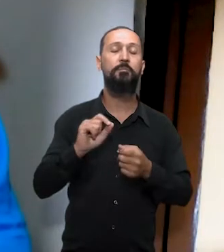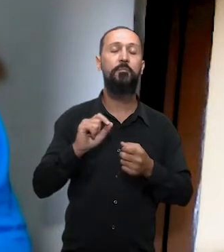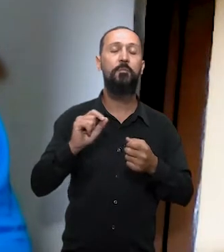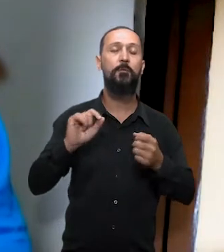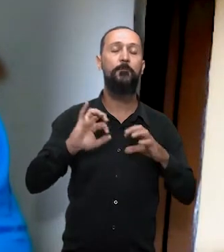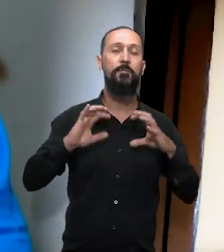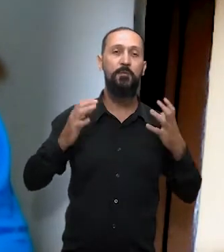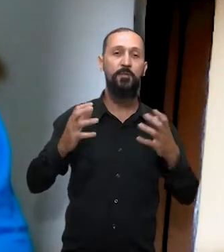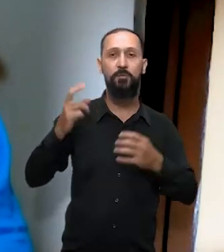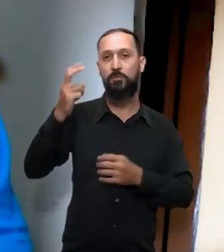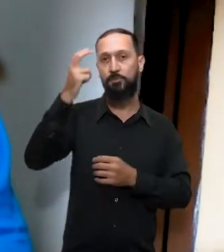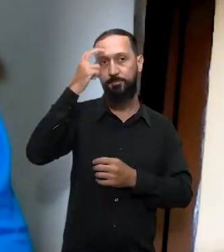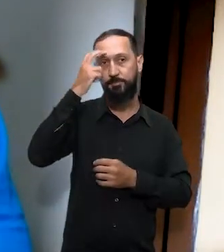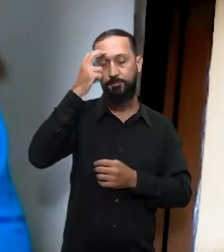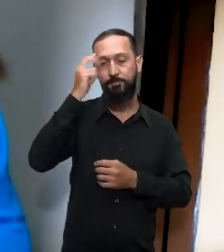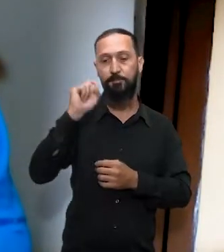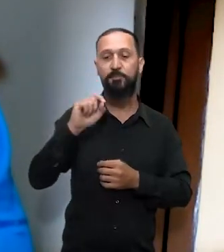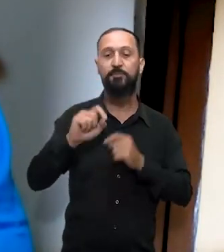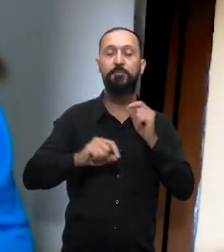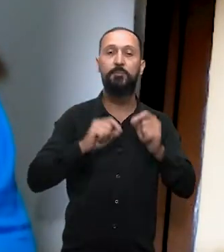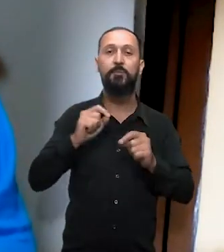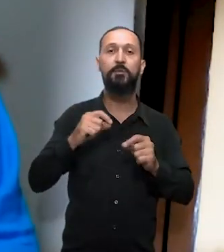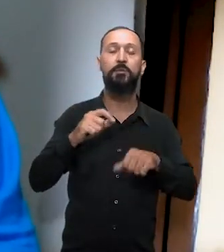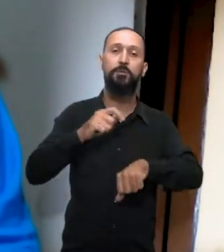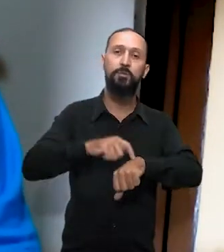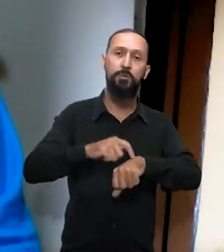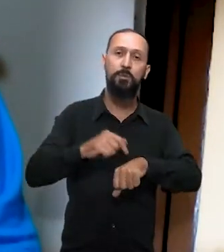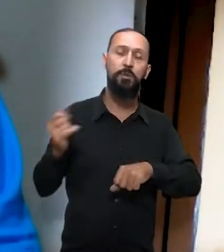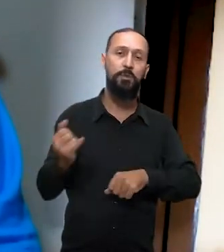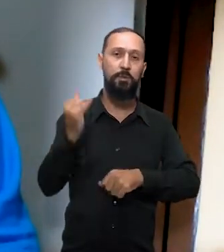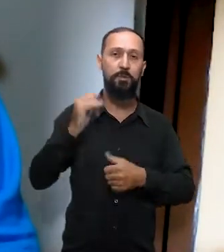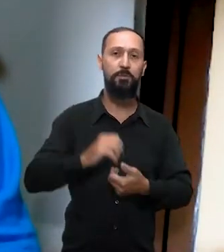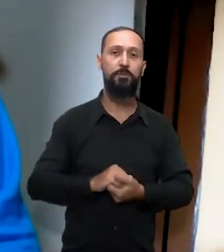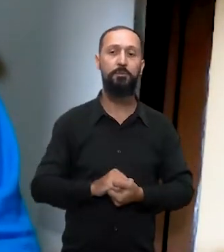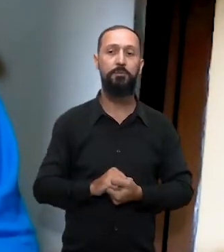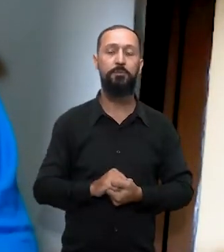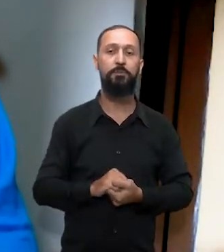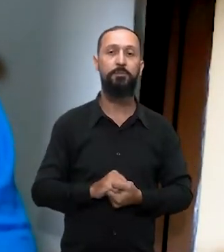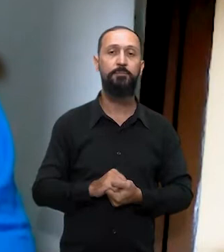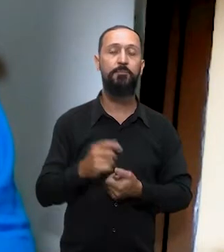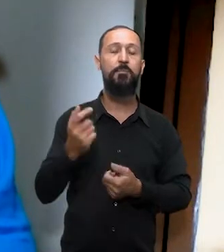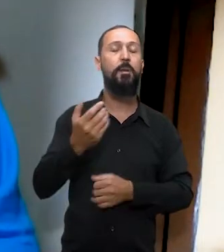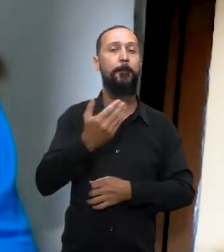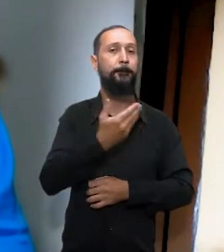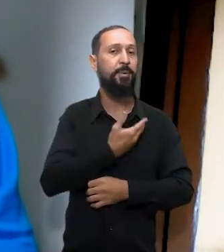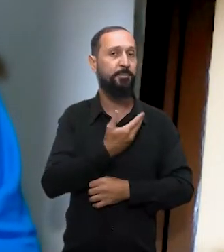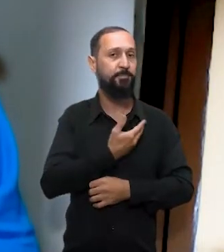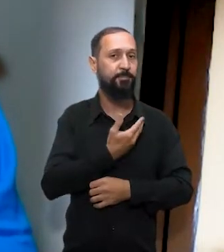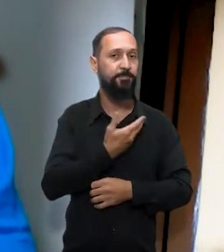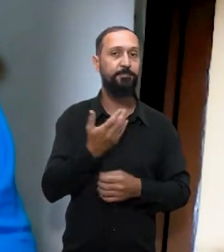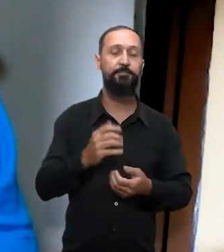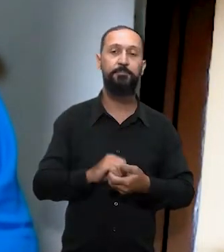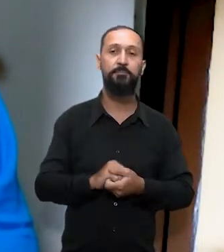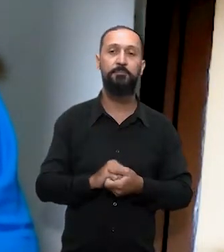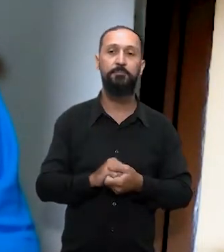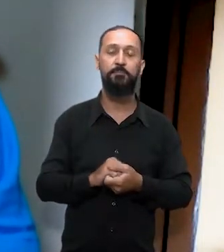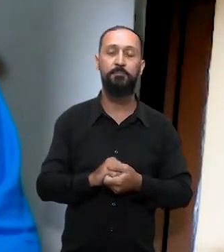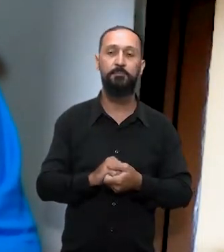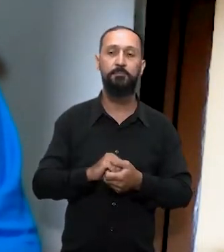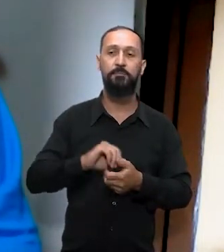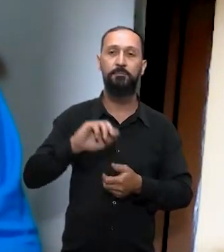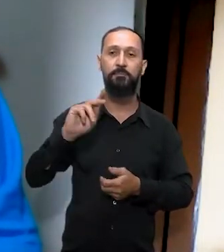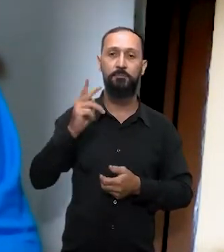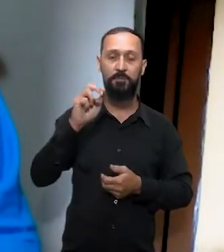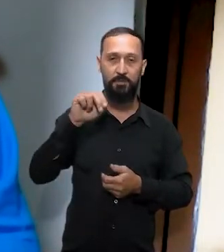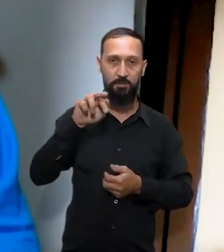principalmente eventos culturais, né? Eu assim entrei de uma forma muito espontânea, né? Porque pela amizade,